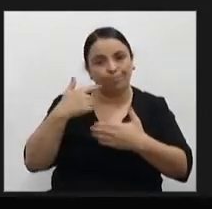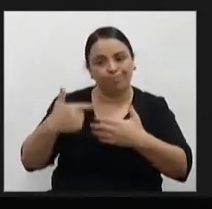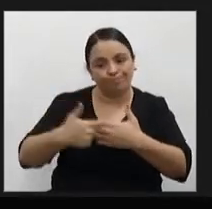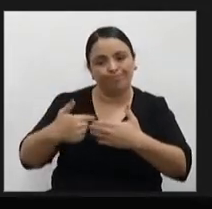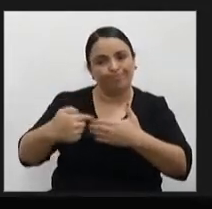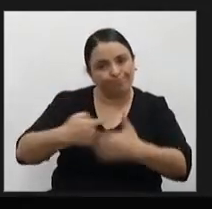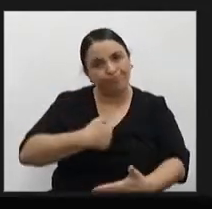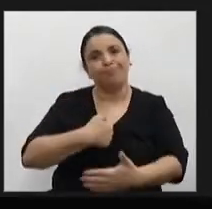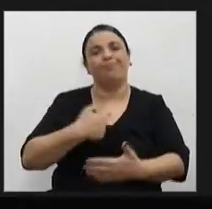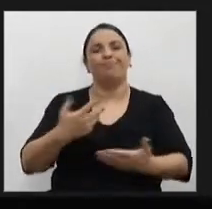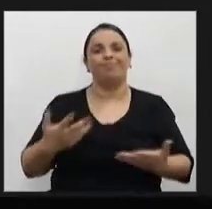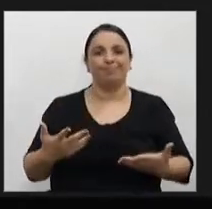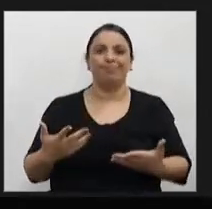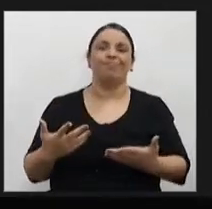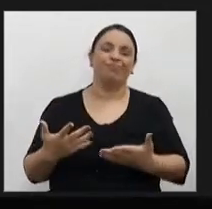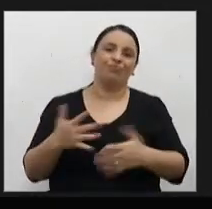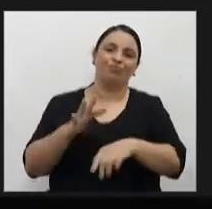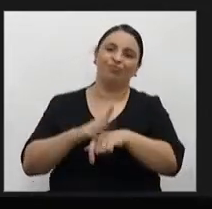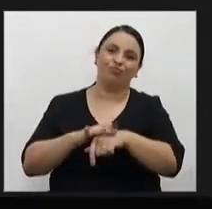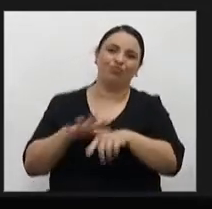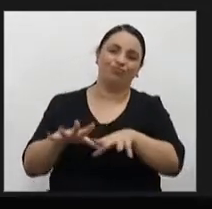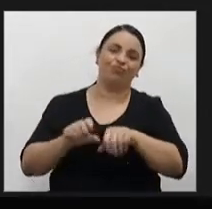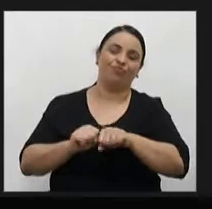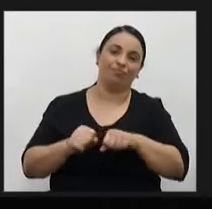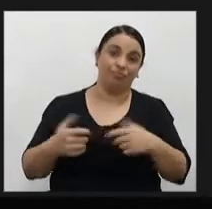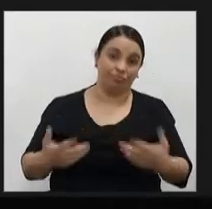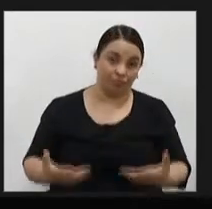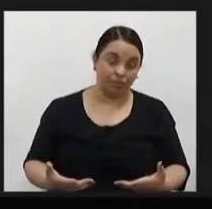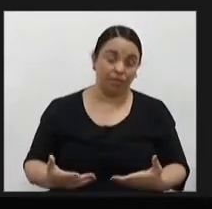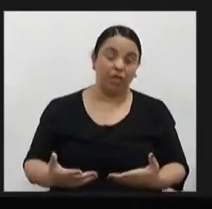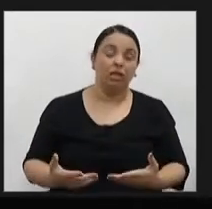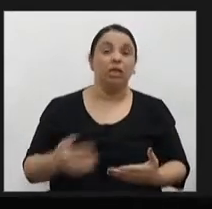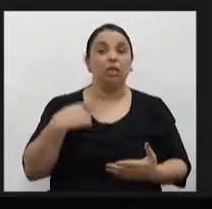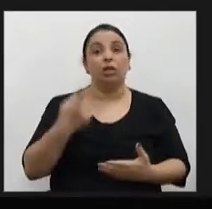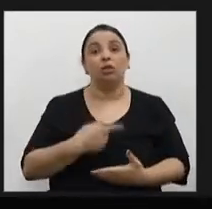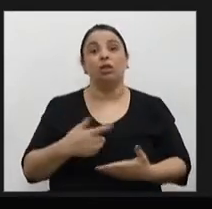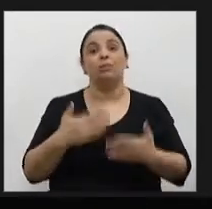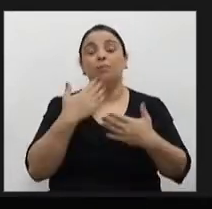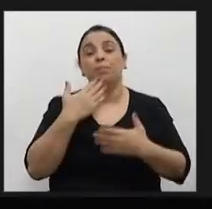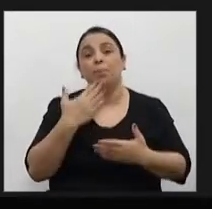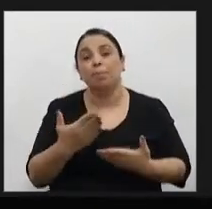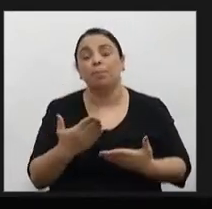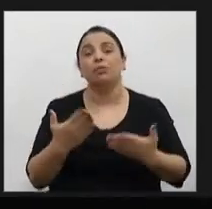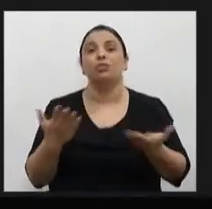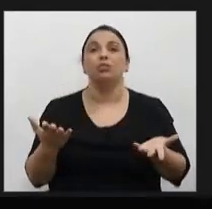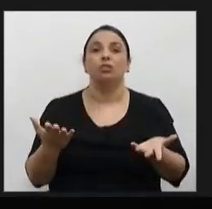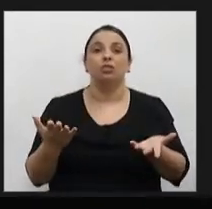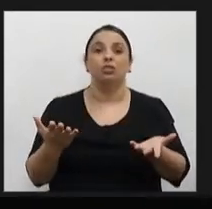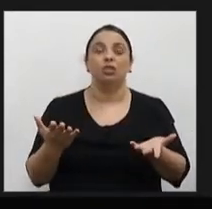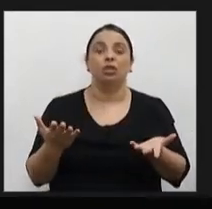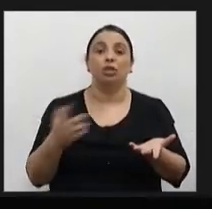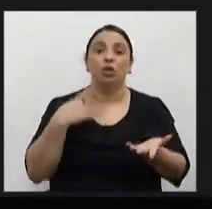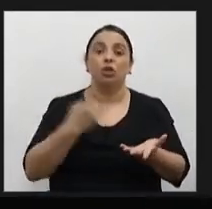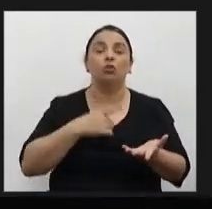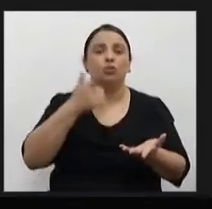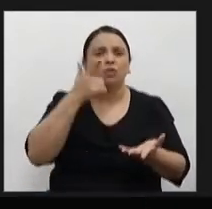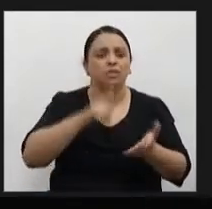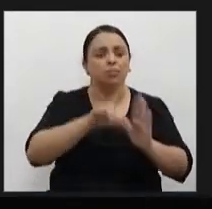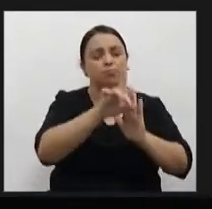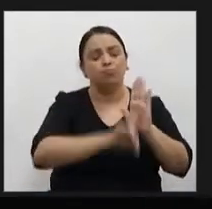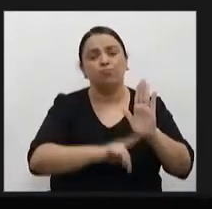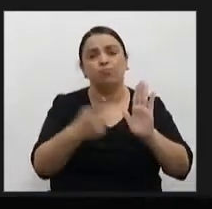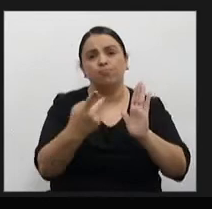Então, é onde a gente está aqui, né, pedindo para que a gente consiga esses nossos direitos.